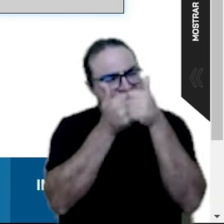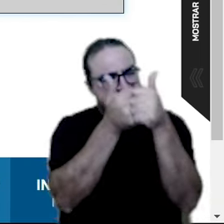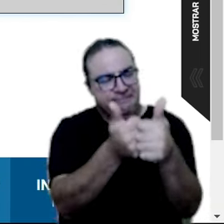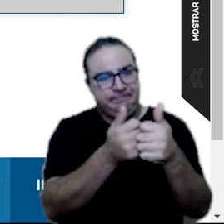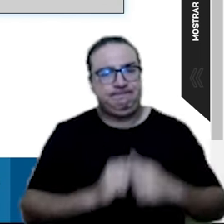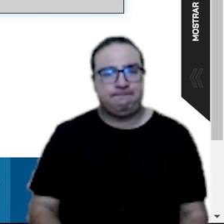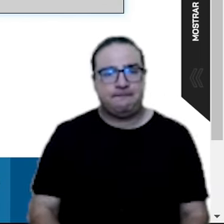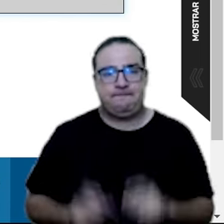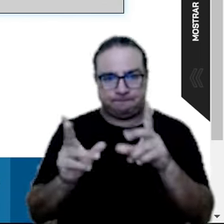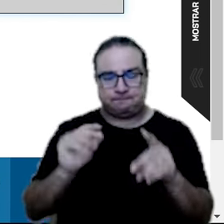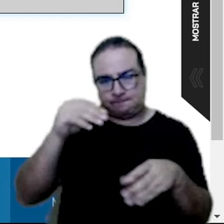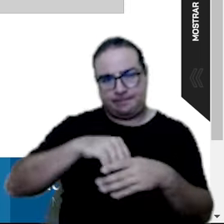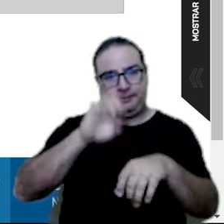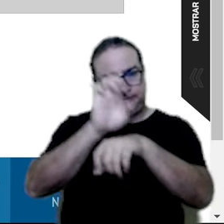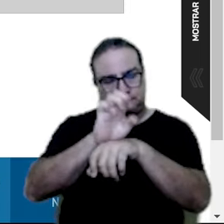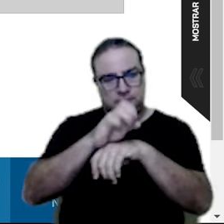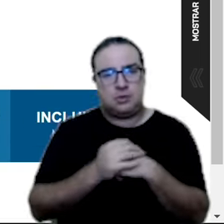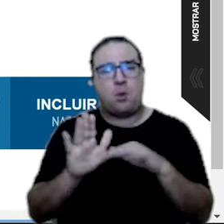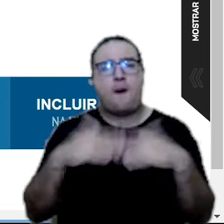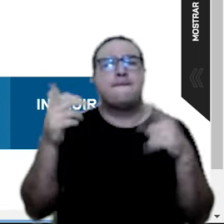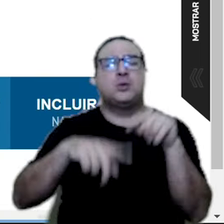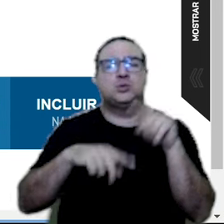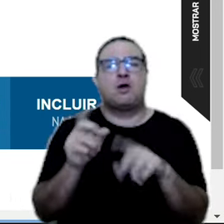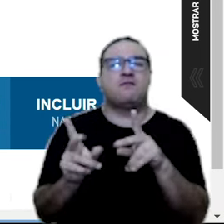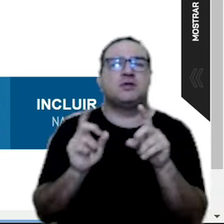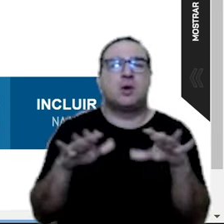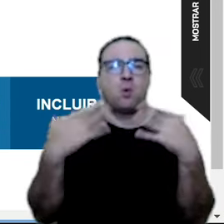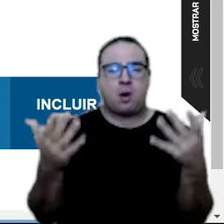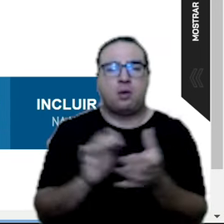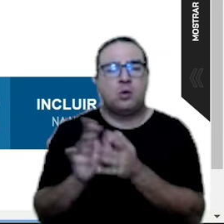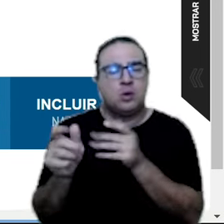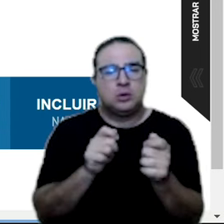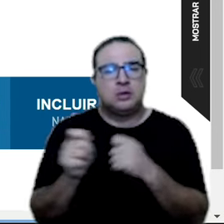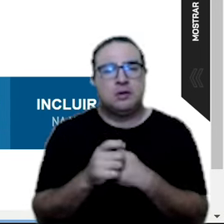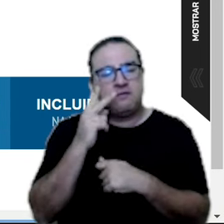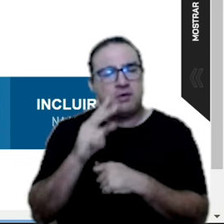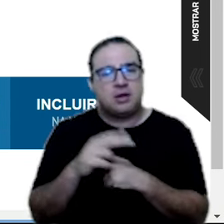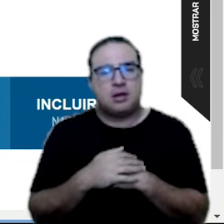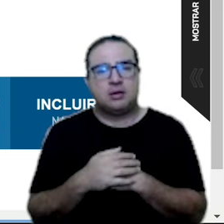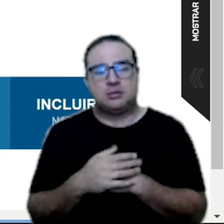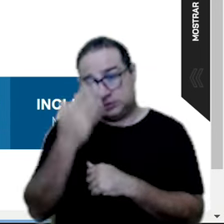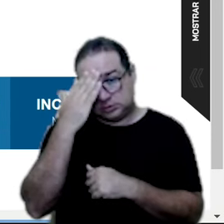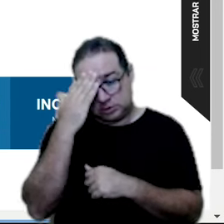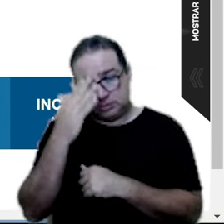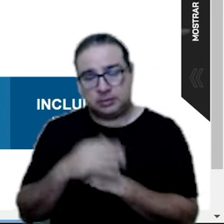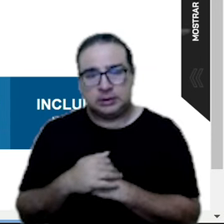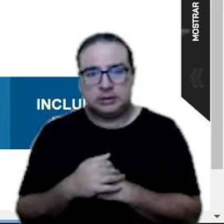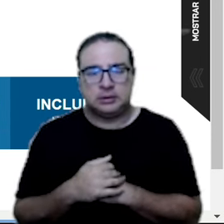né venda dentro do estado qual o produto que eu vou vender no nosso controle pra gente ver